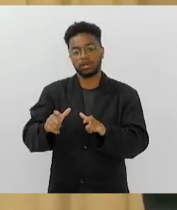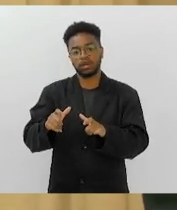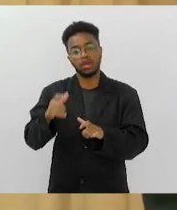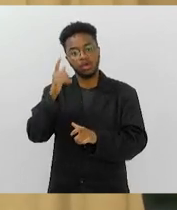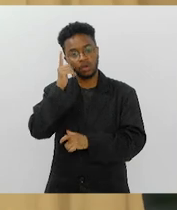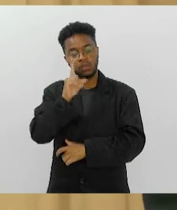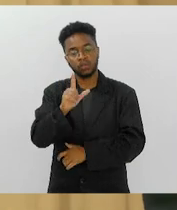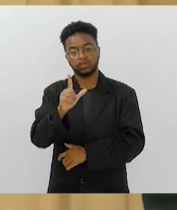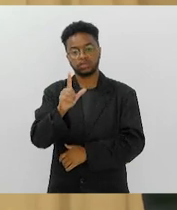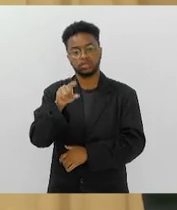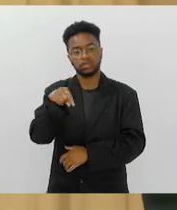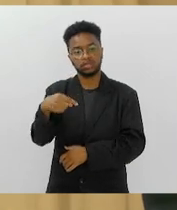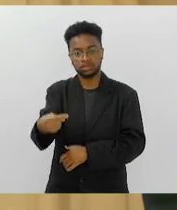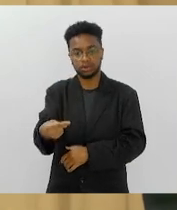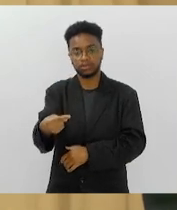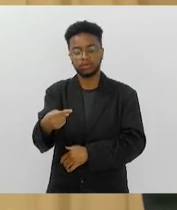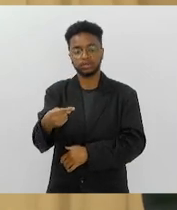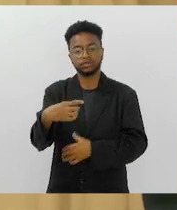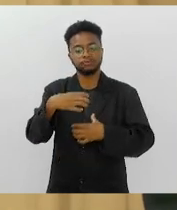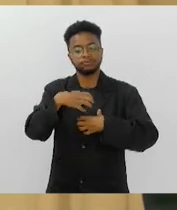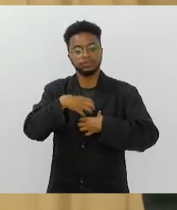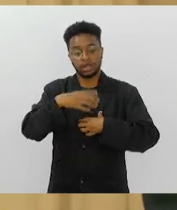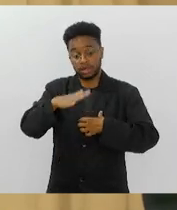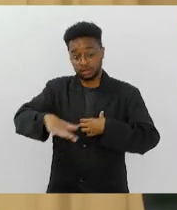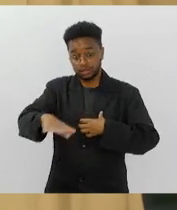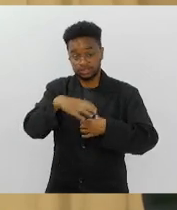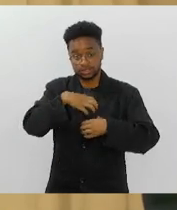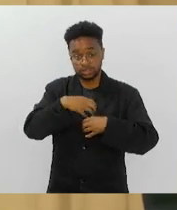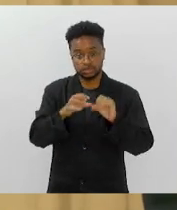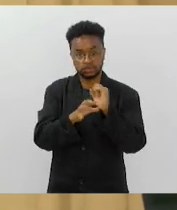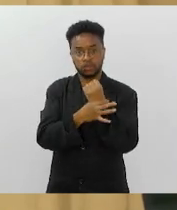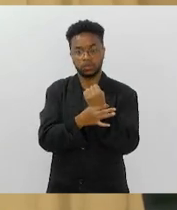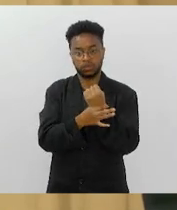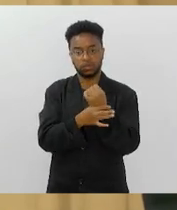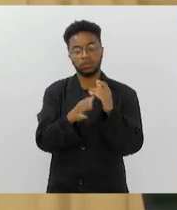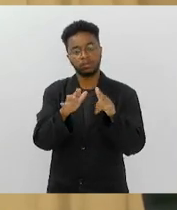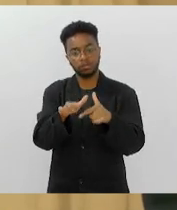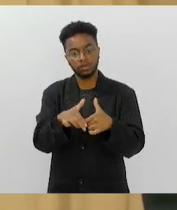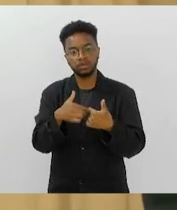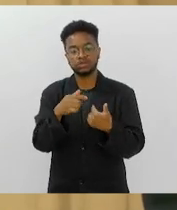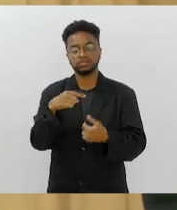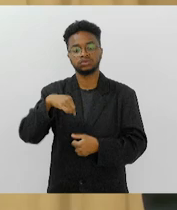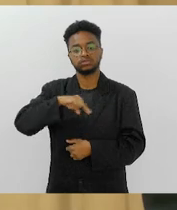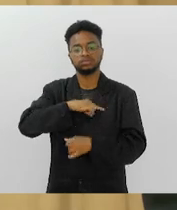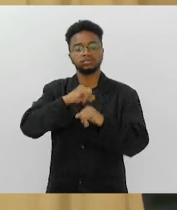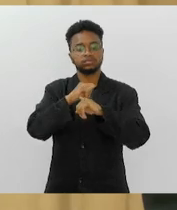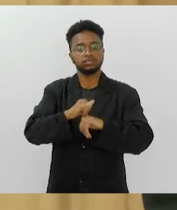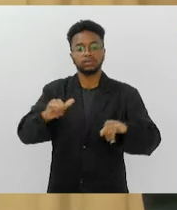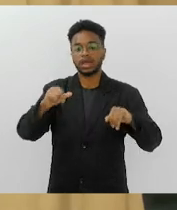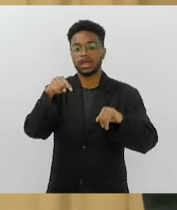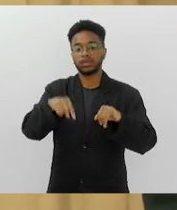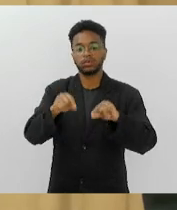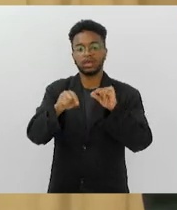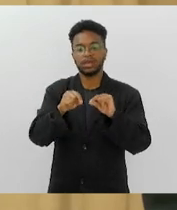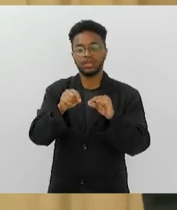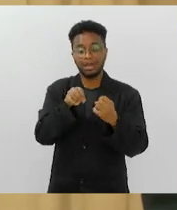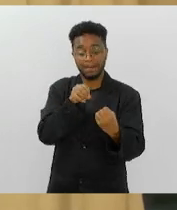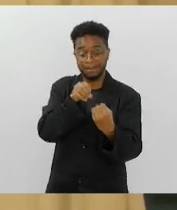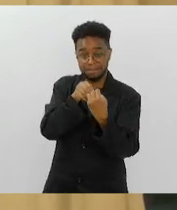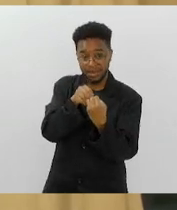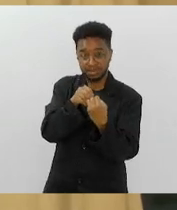garante uma maior sensação de segurança. Por isso, nosso dizer no COPAC, mais perto, mais